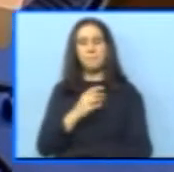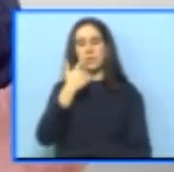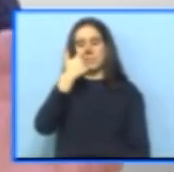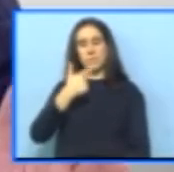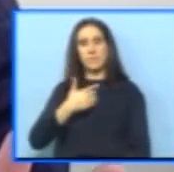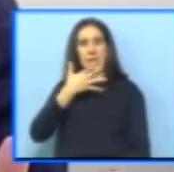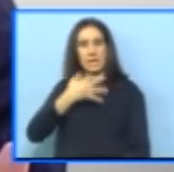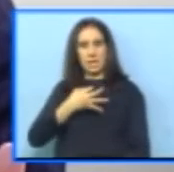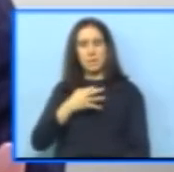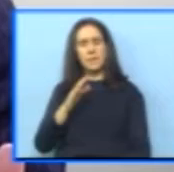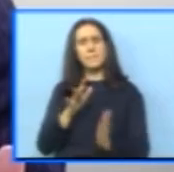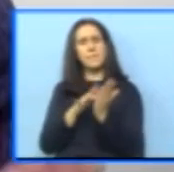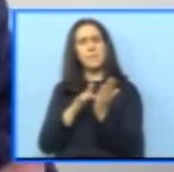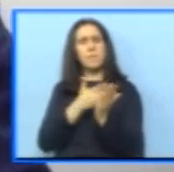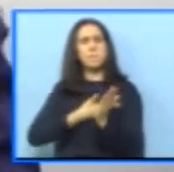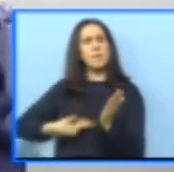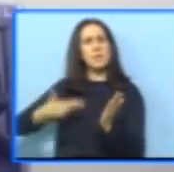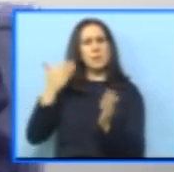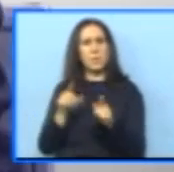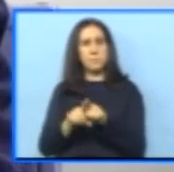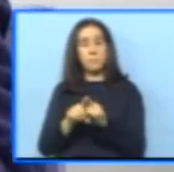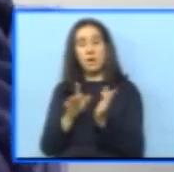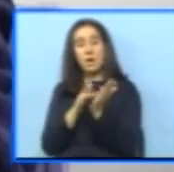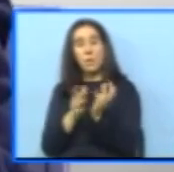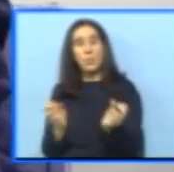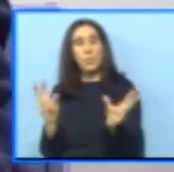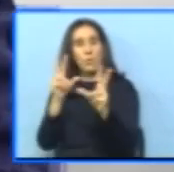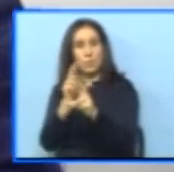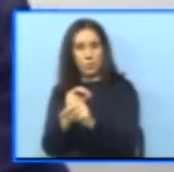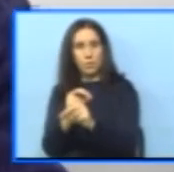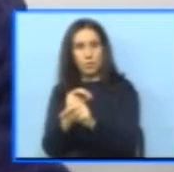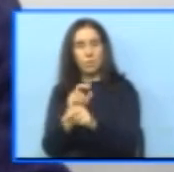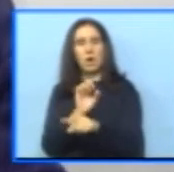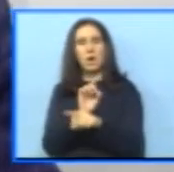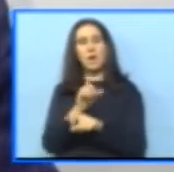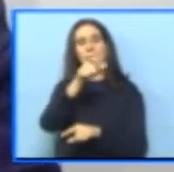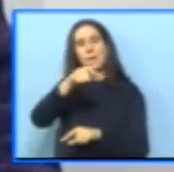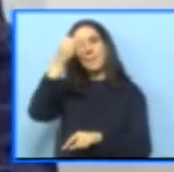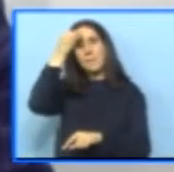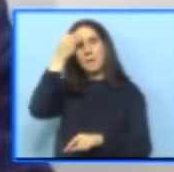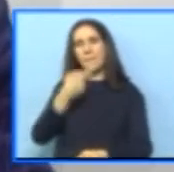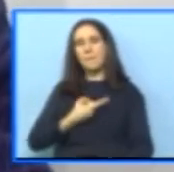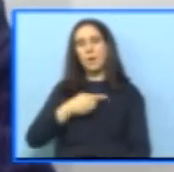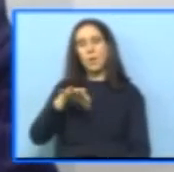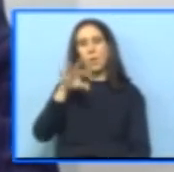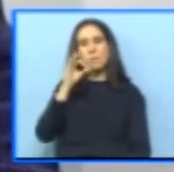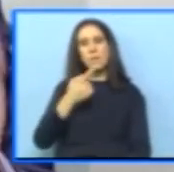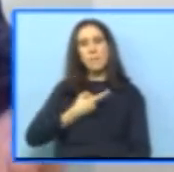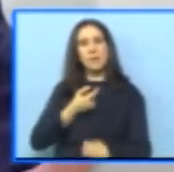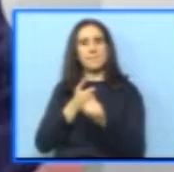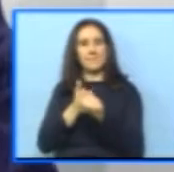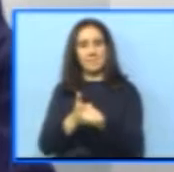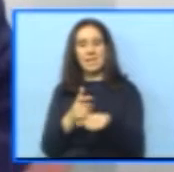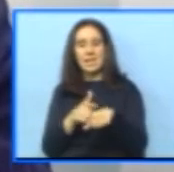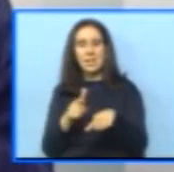assim como já no Antigo Testamento, também no Novo Testamento, a começar pelos discípulos, tem de fazer uma opção, tem de fazer uma escolha. E é o tempo